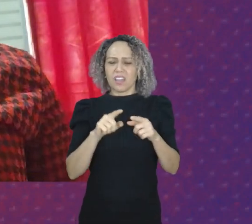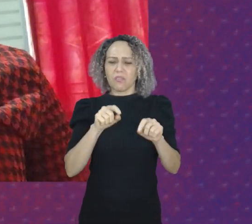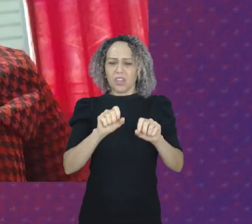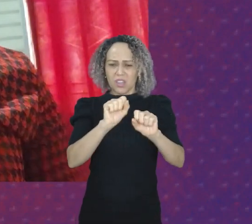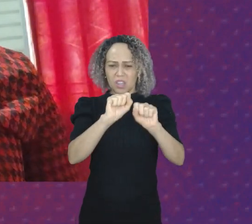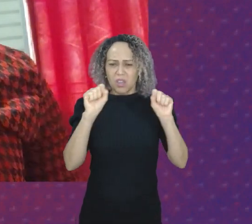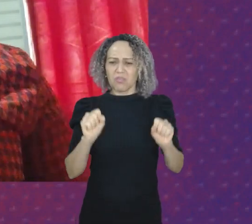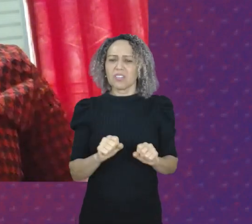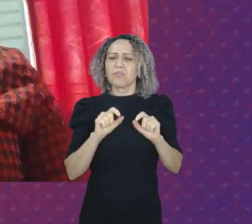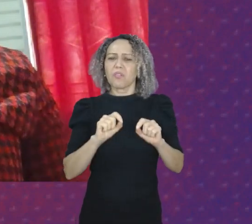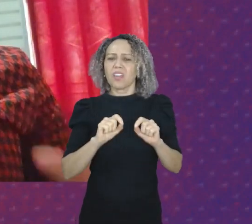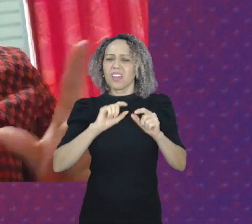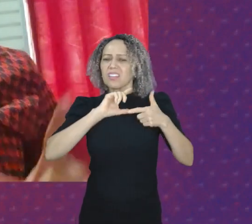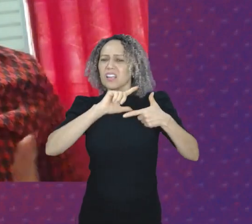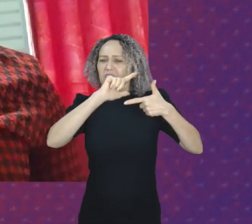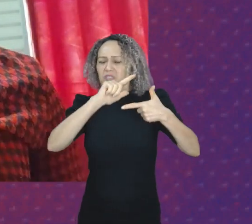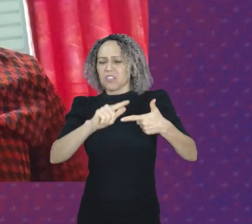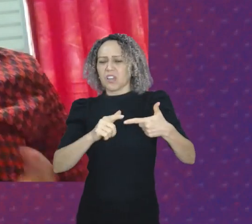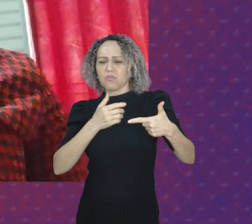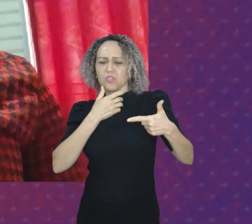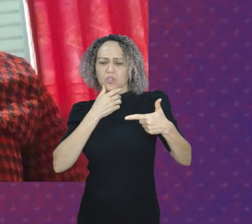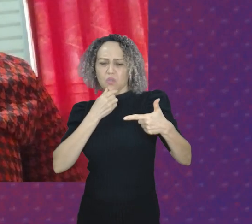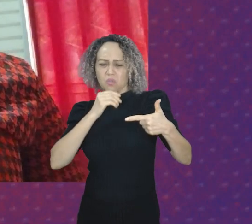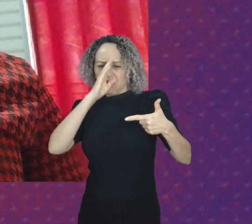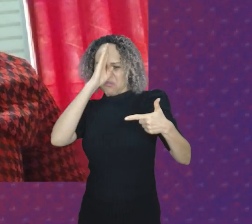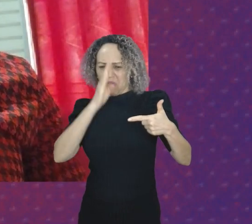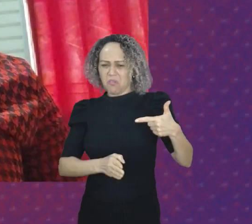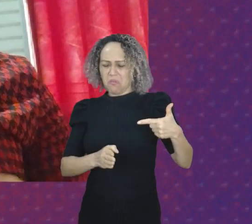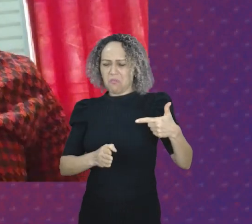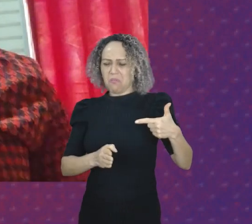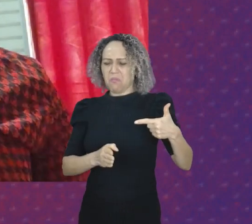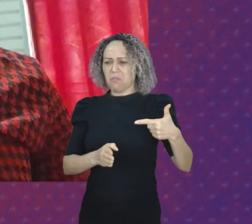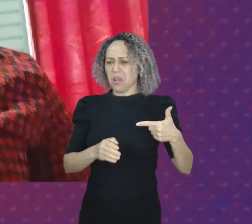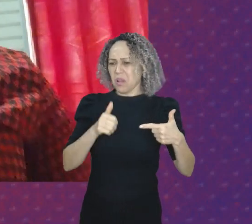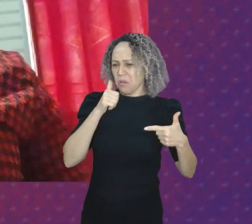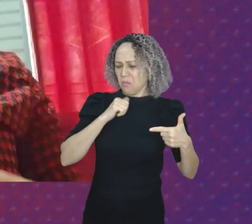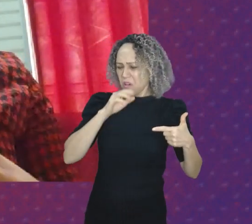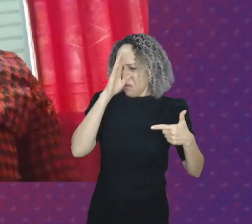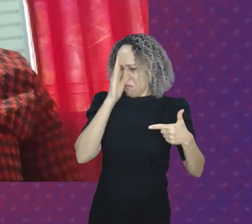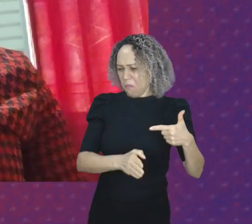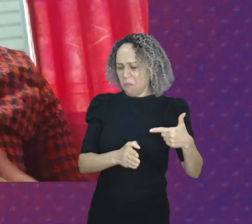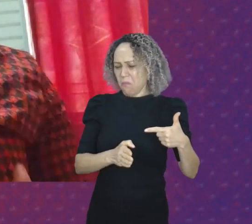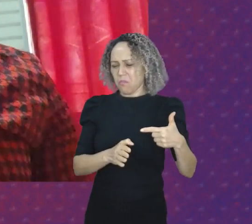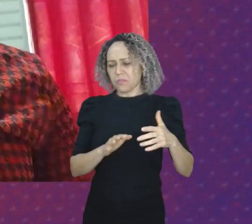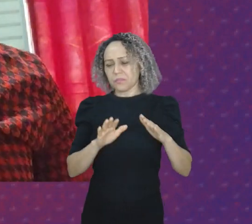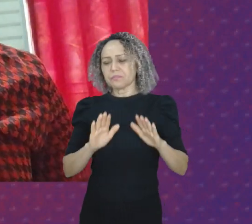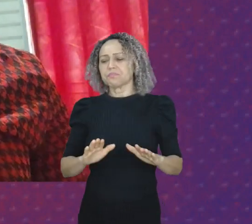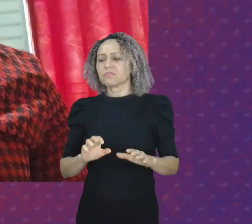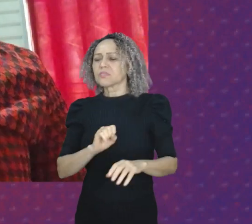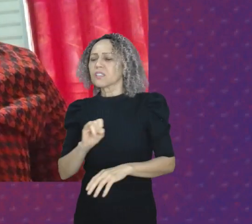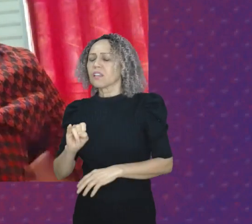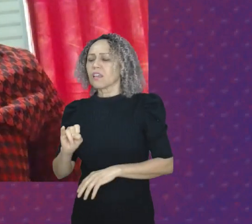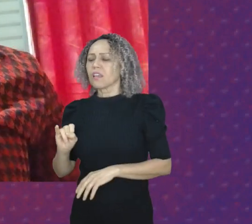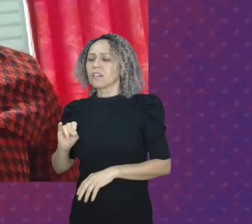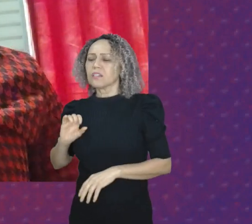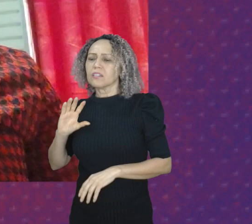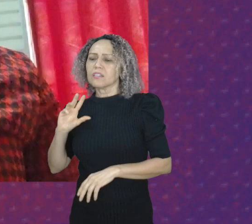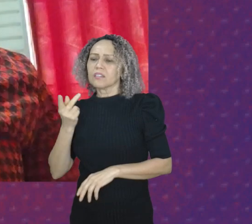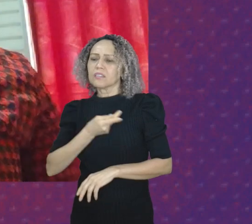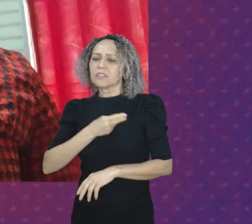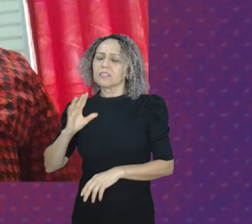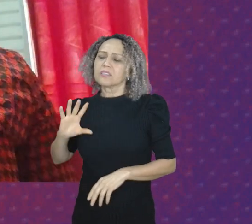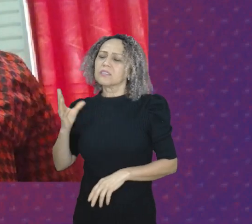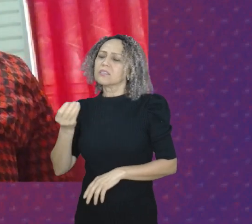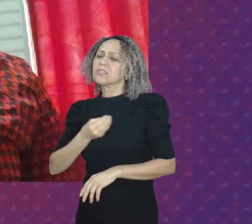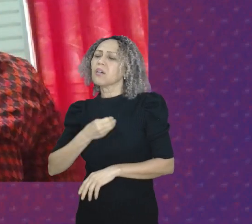heterossexista. Então, se ela não consegue participar do sistema educacional, ela não vai ter